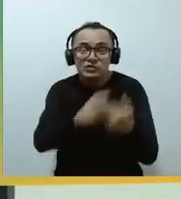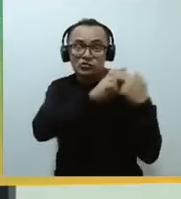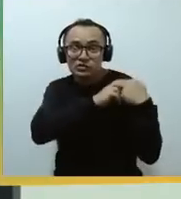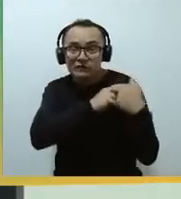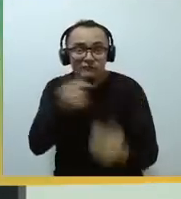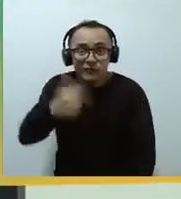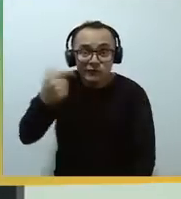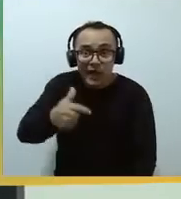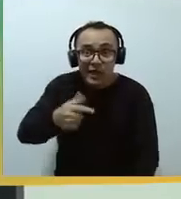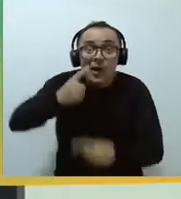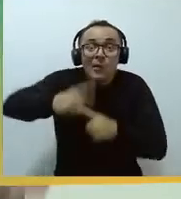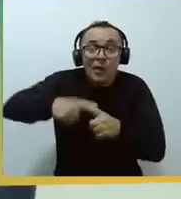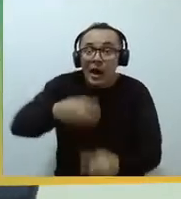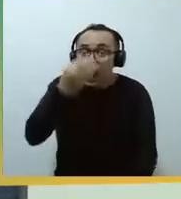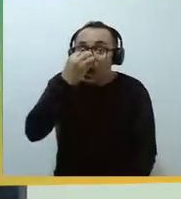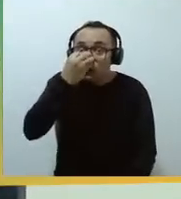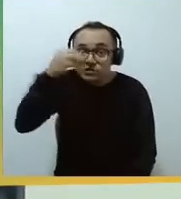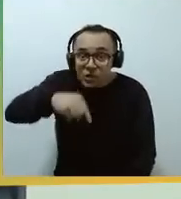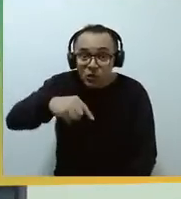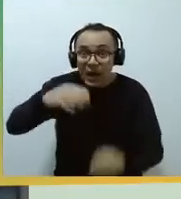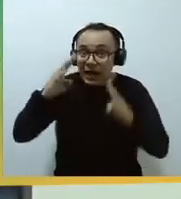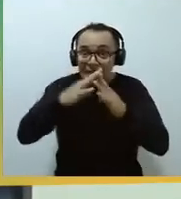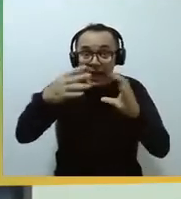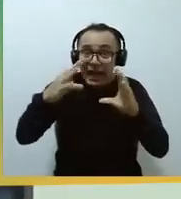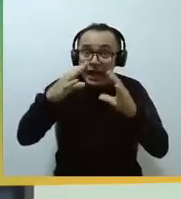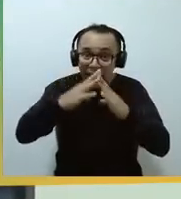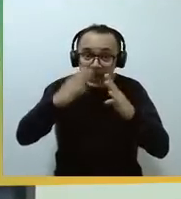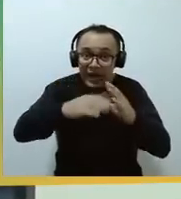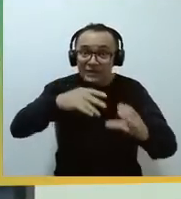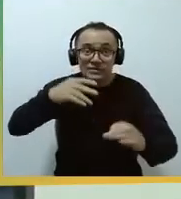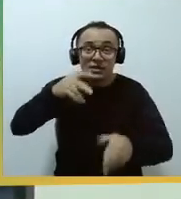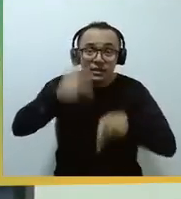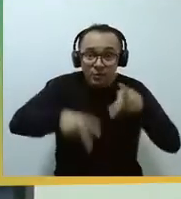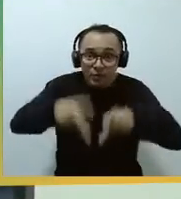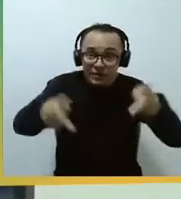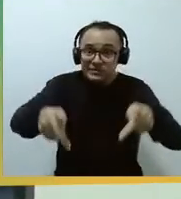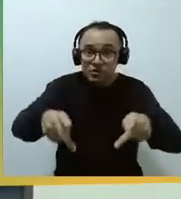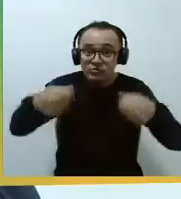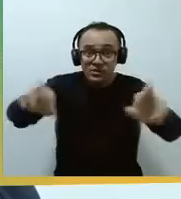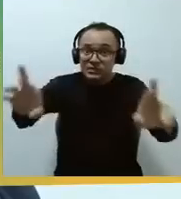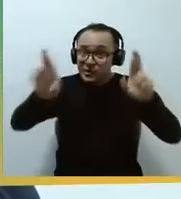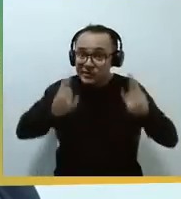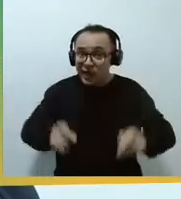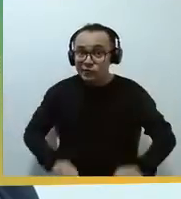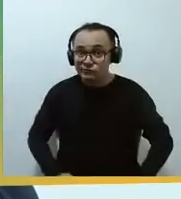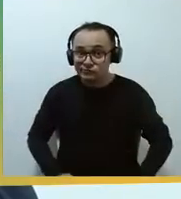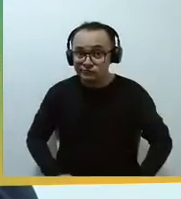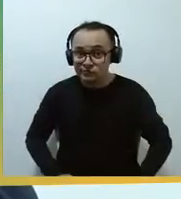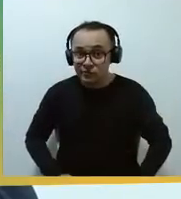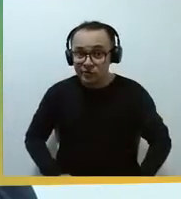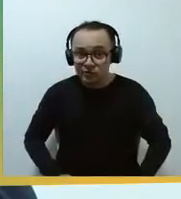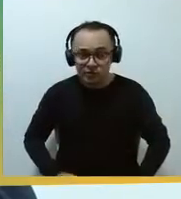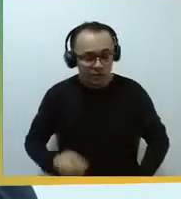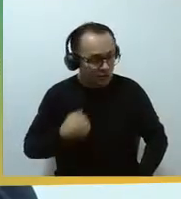um circo, isso aqui é a casa do povo, é um negócio que precisa ser respeitado. Eu gostaria de voltar ao